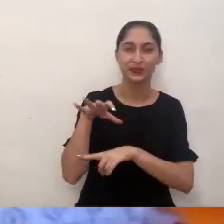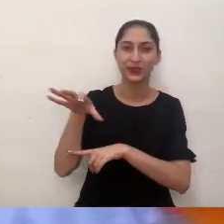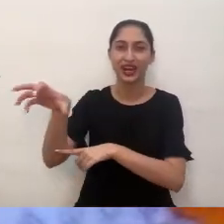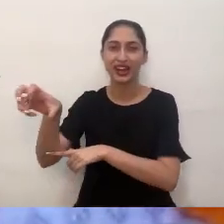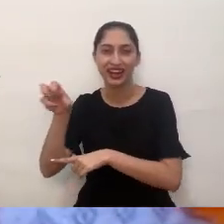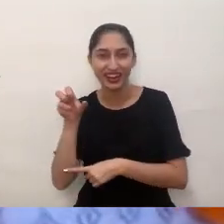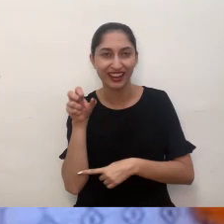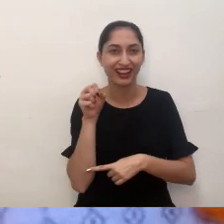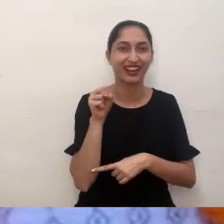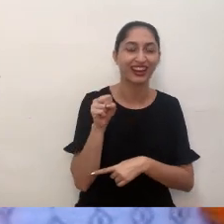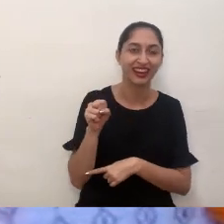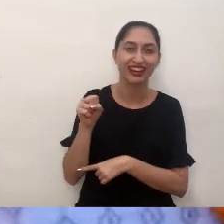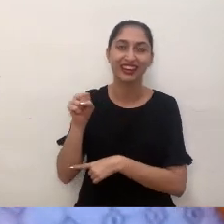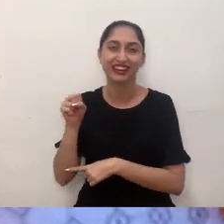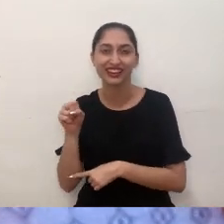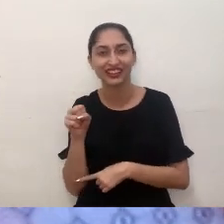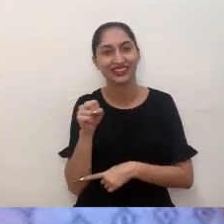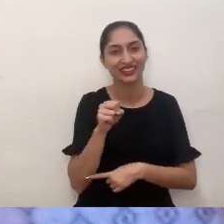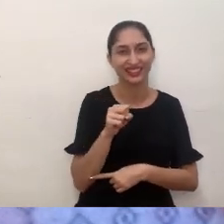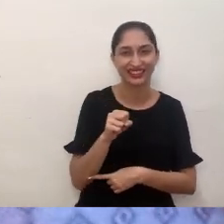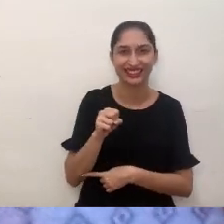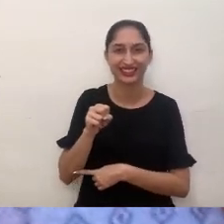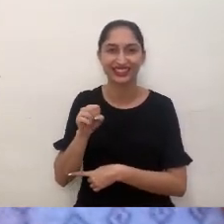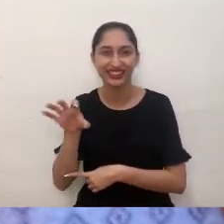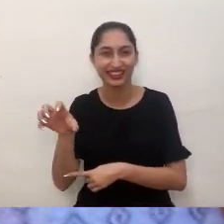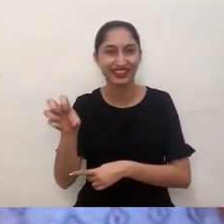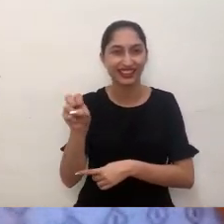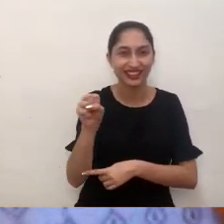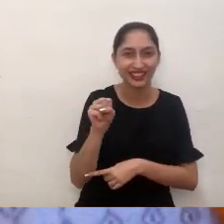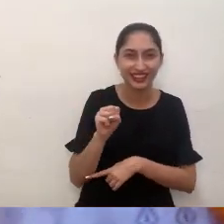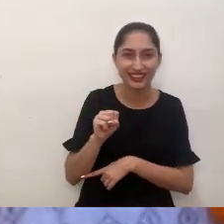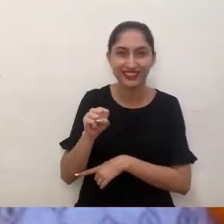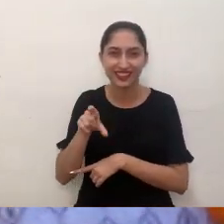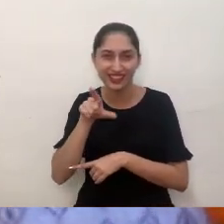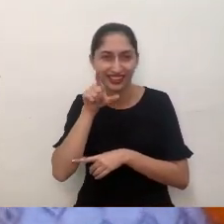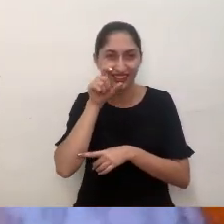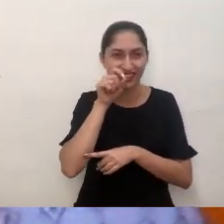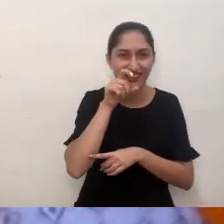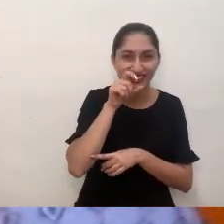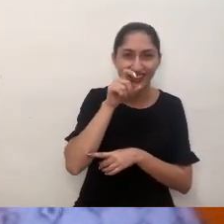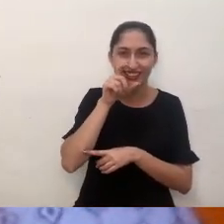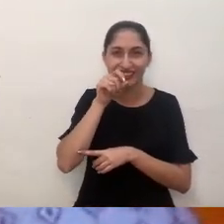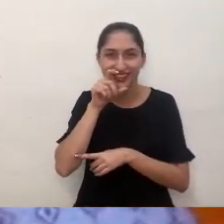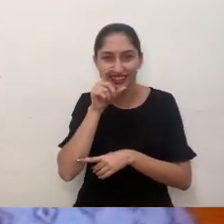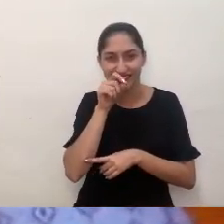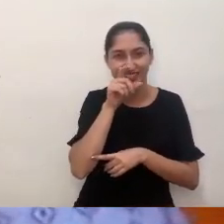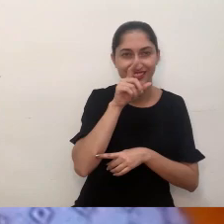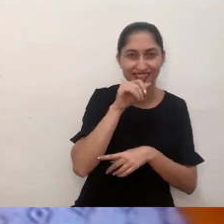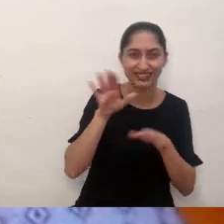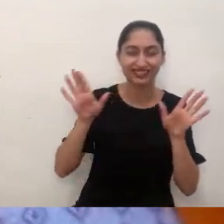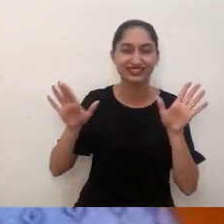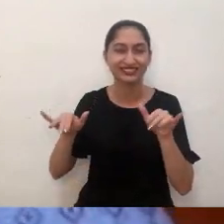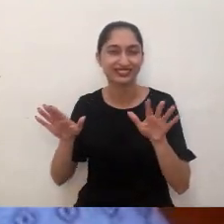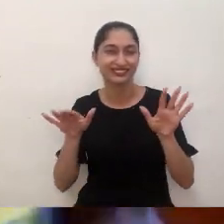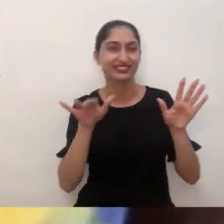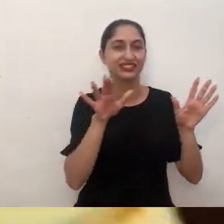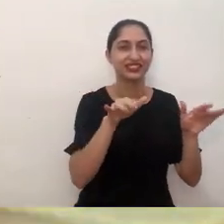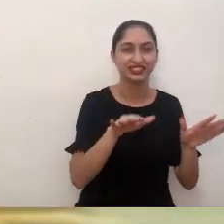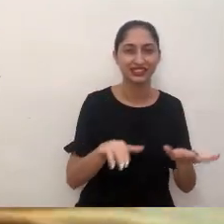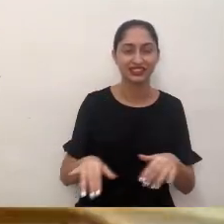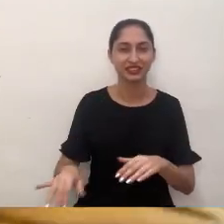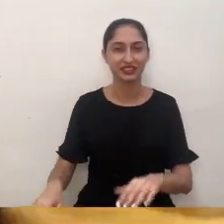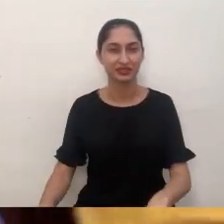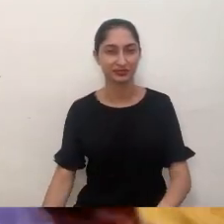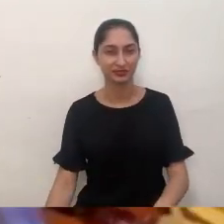tratou de mim. Vou buscar meu papagaio que tratou de mim.